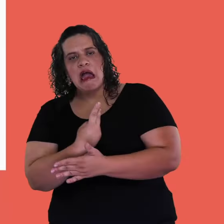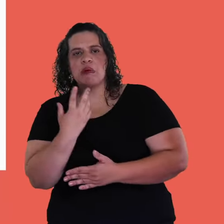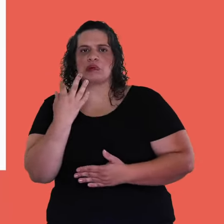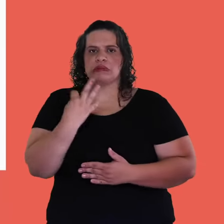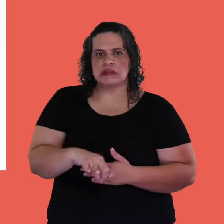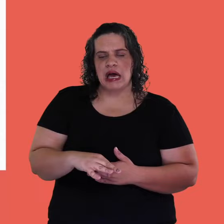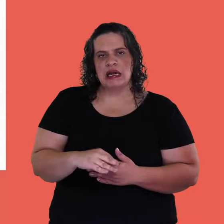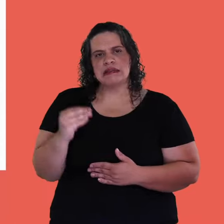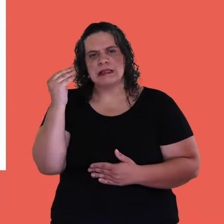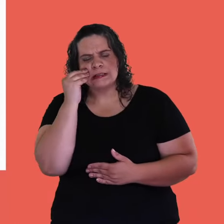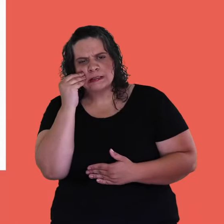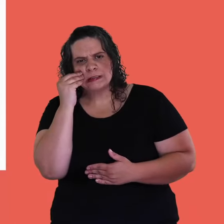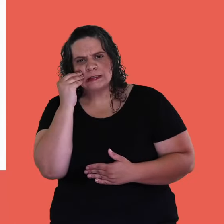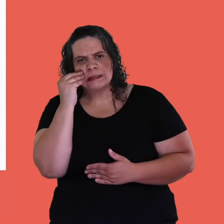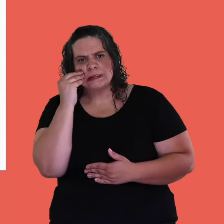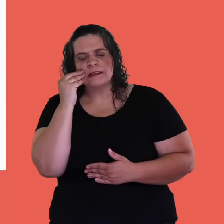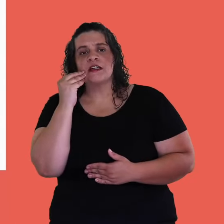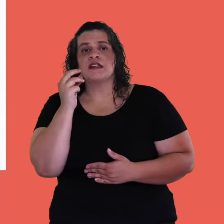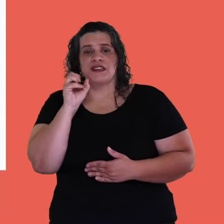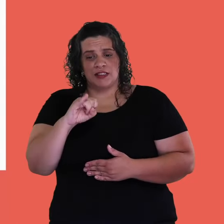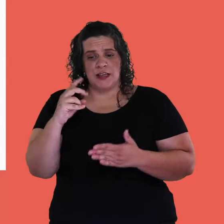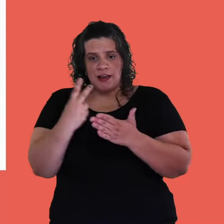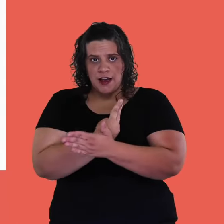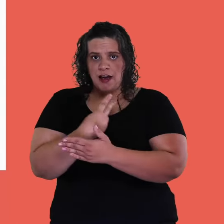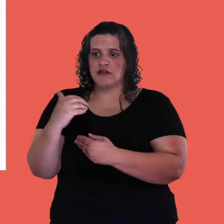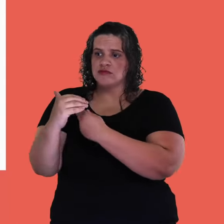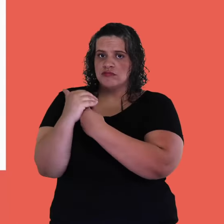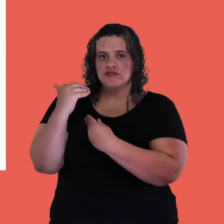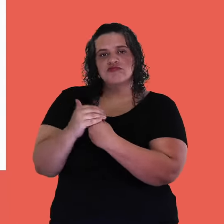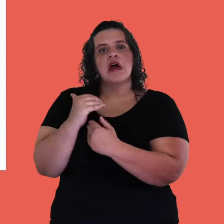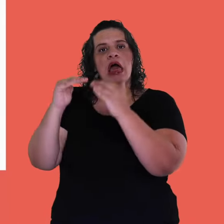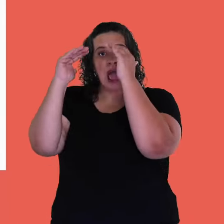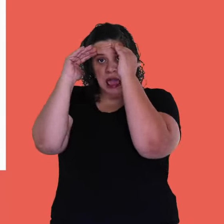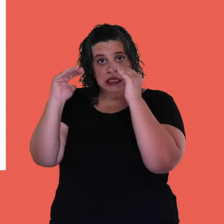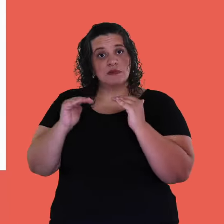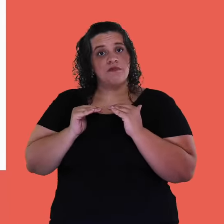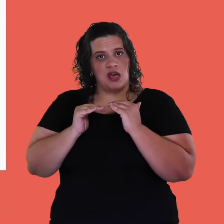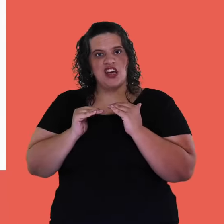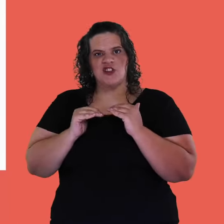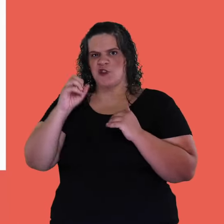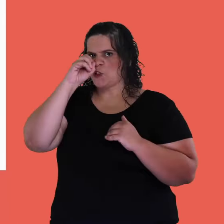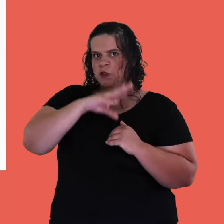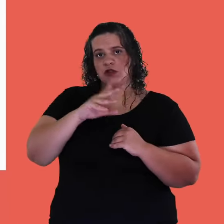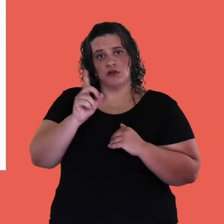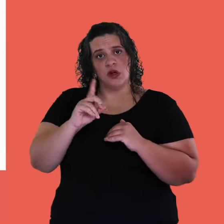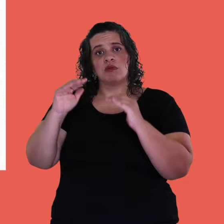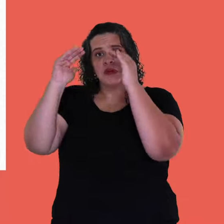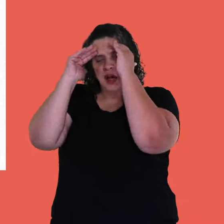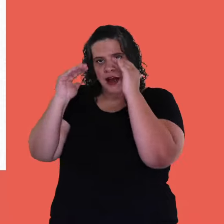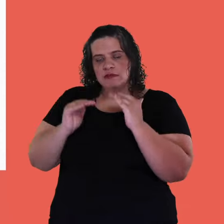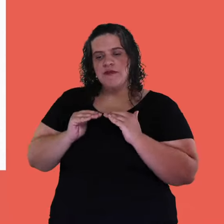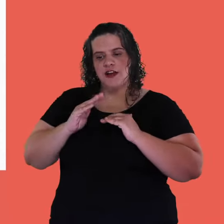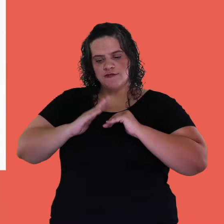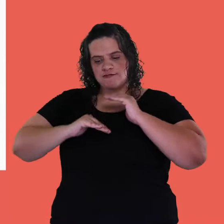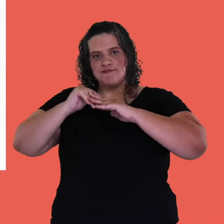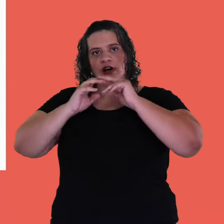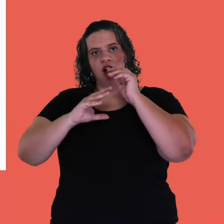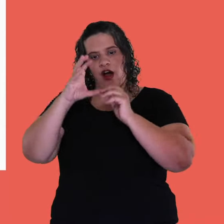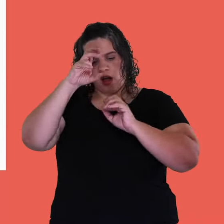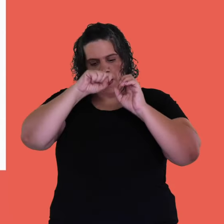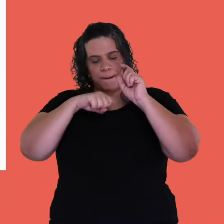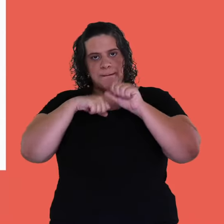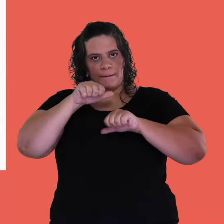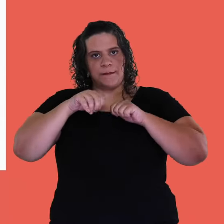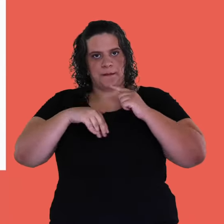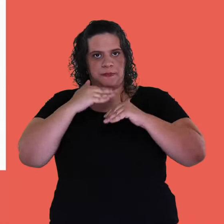errando ou acertando, e quando errasse, ser corrigido de maneiras muito respeitosas, muito construtivas e por